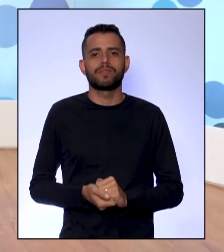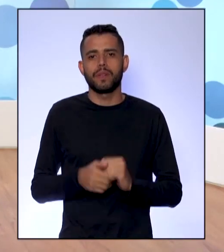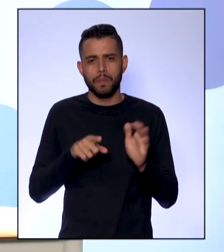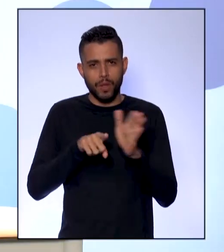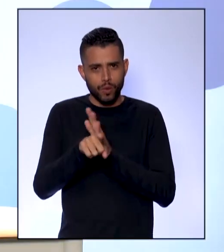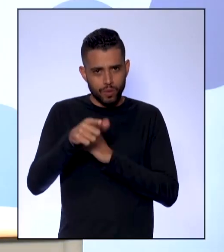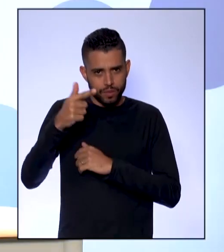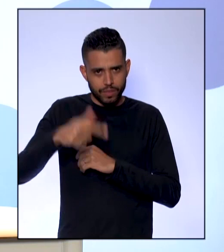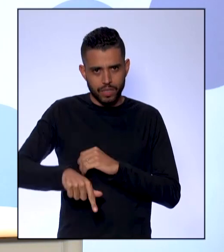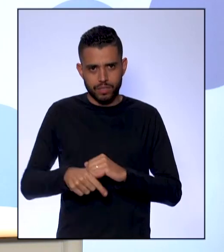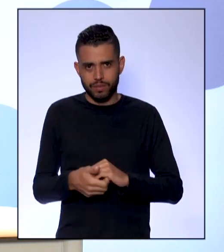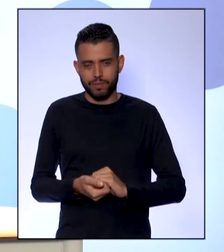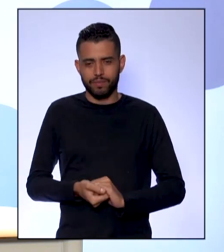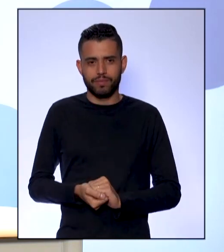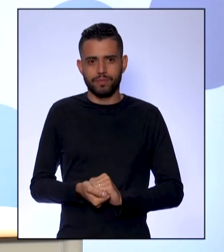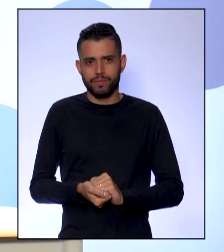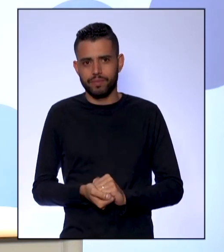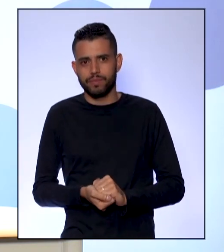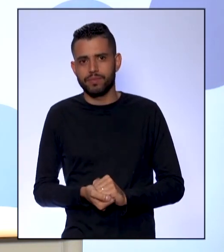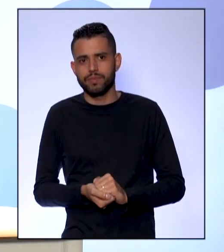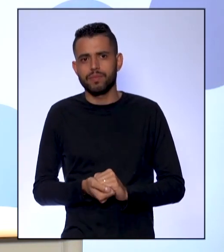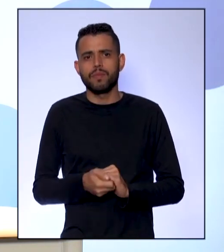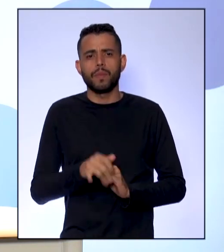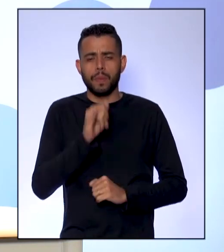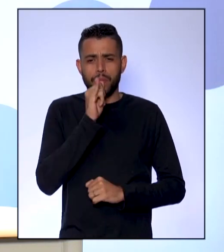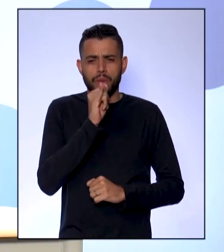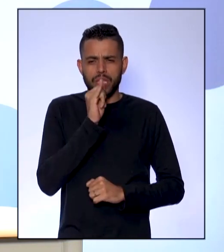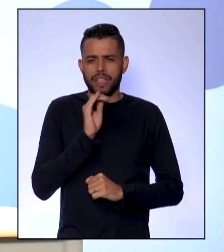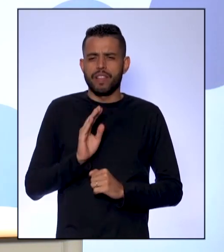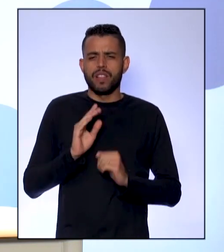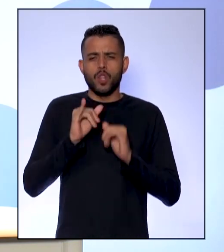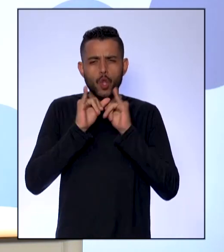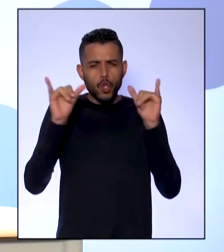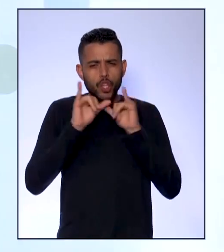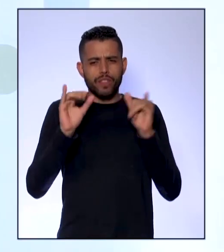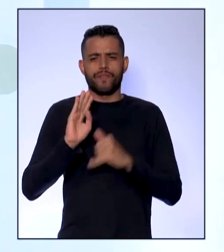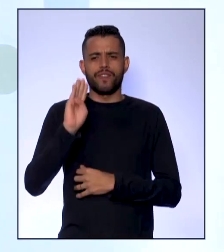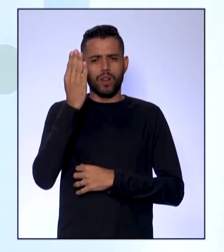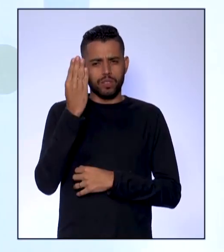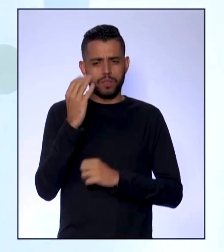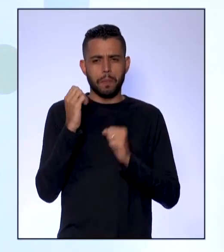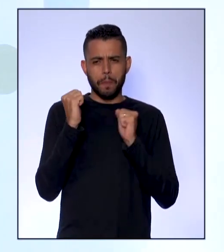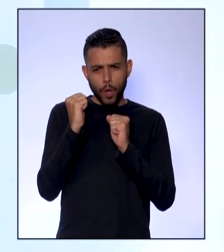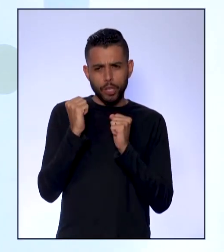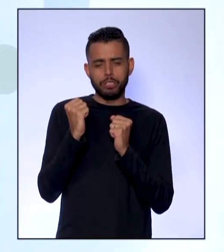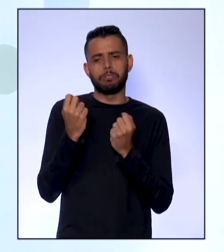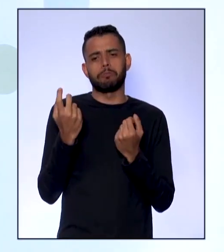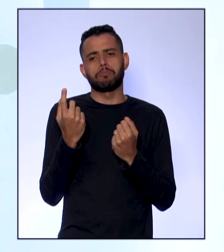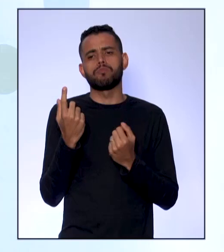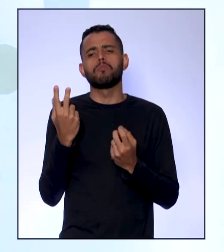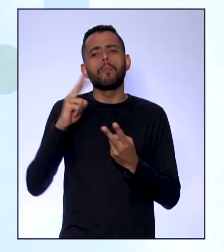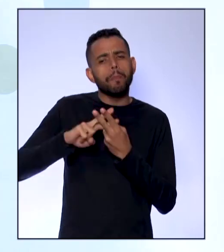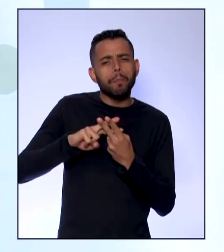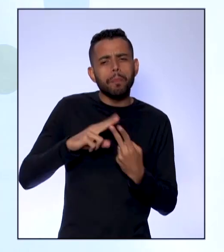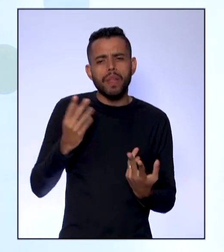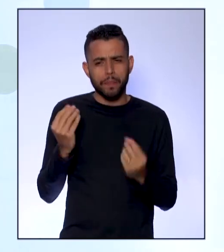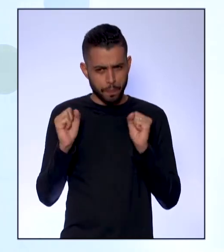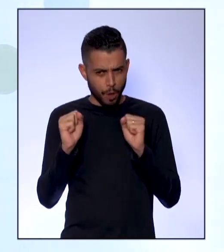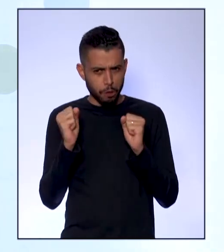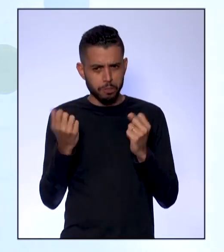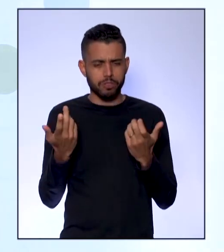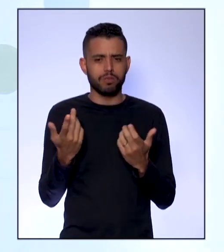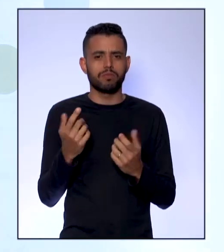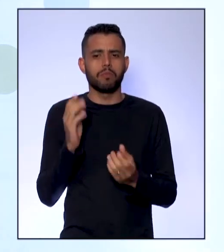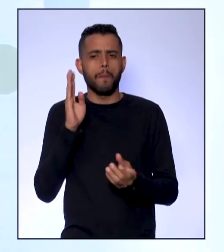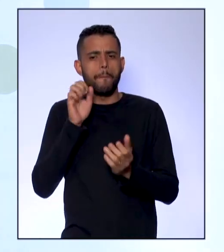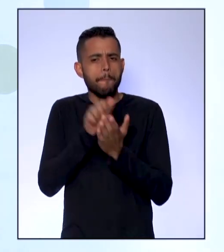pergunta. Tem penalidade para as fake news? A penalidade, ela depende de como